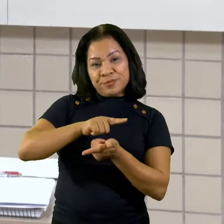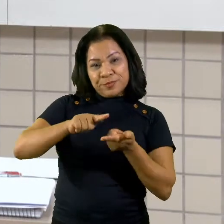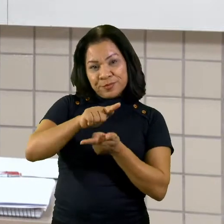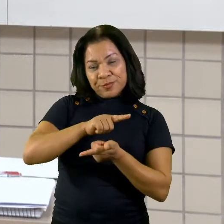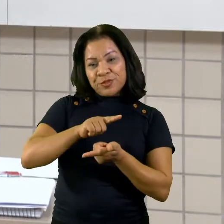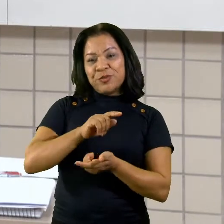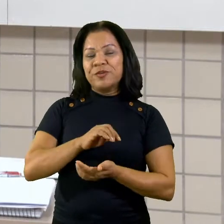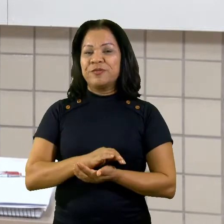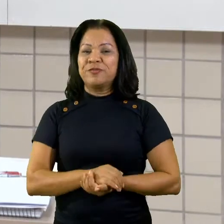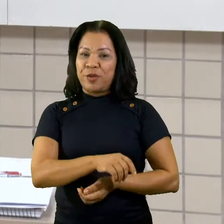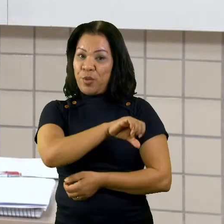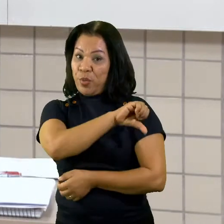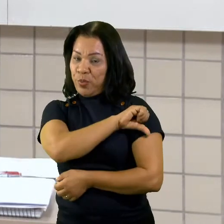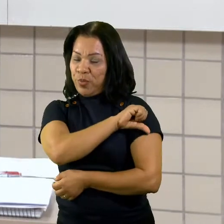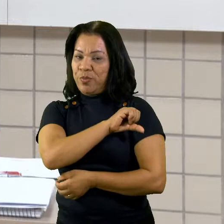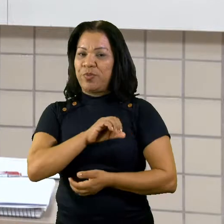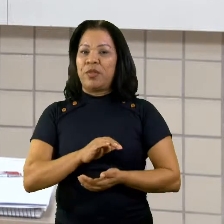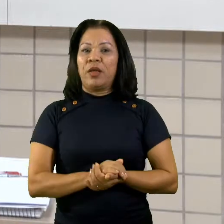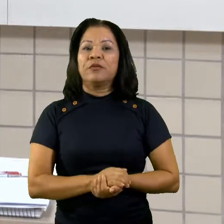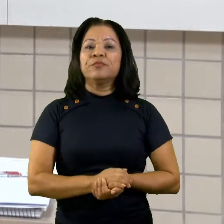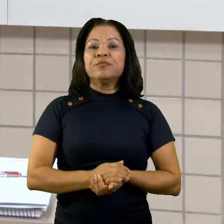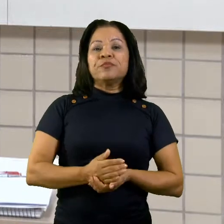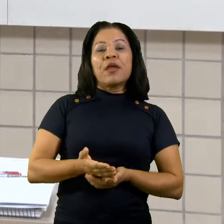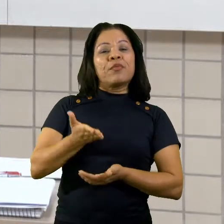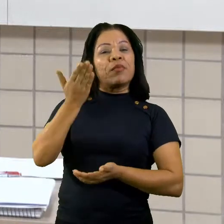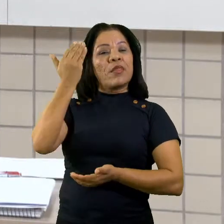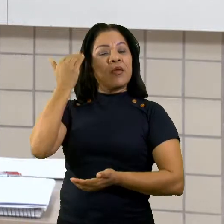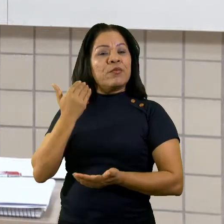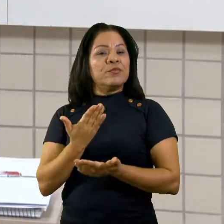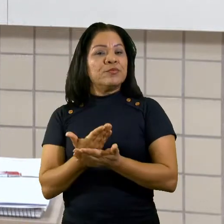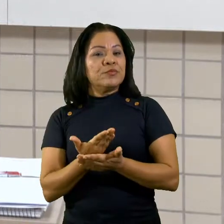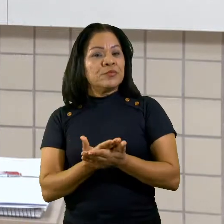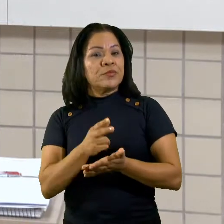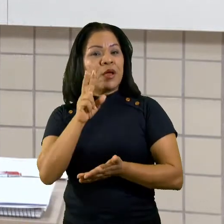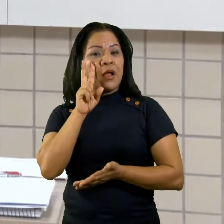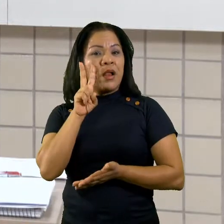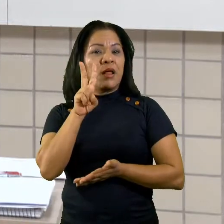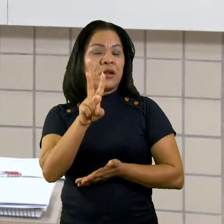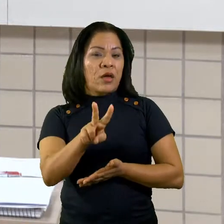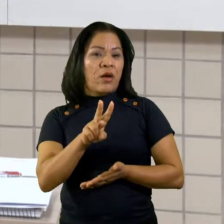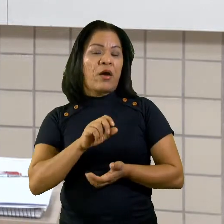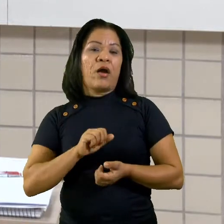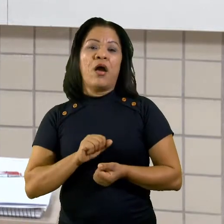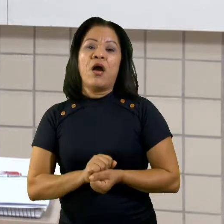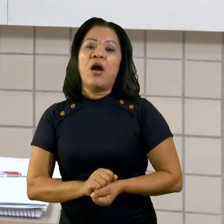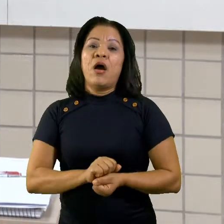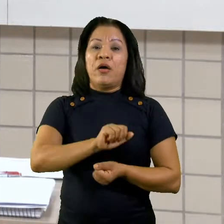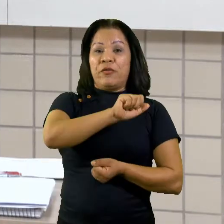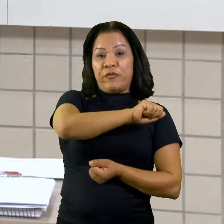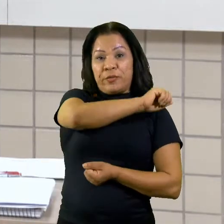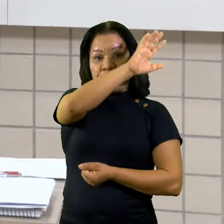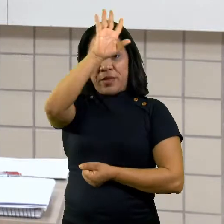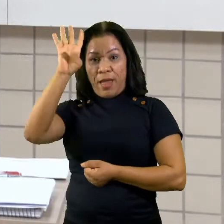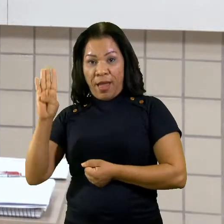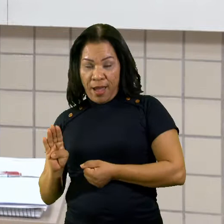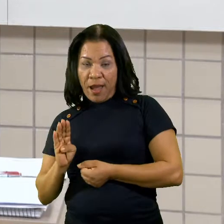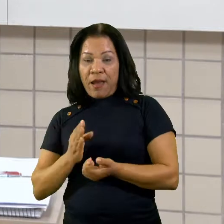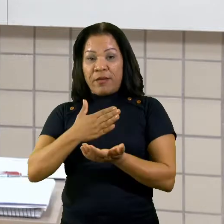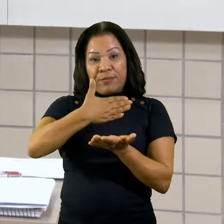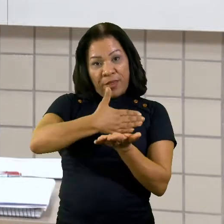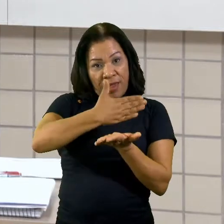ano. Nas nossas últimas aulas, nós vimos sobre a questão da Ásia, sobre a divisão da Ásia e